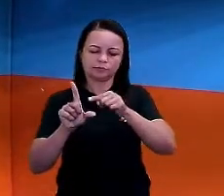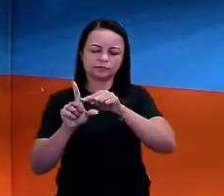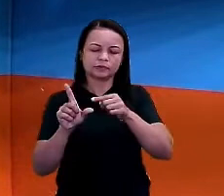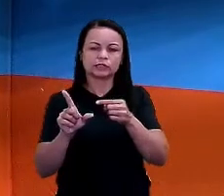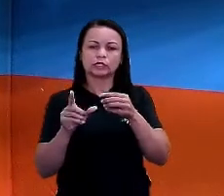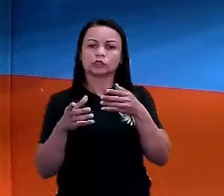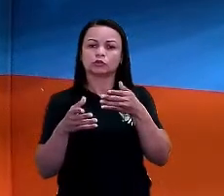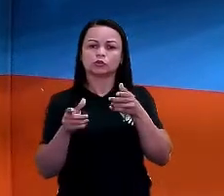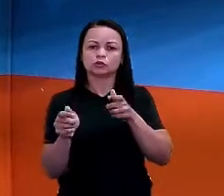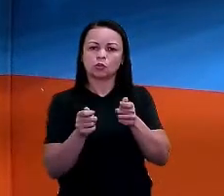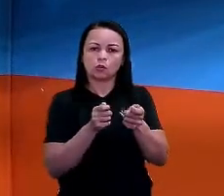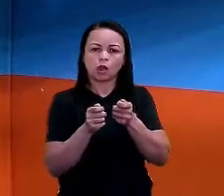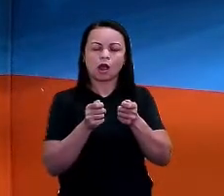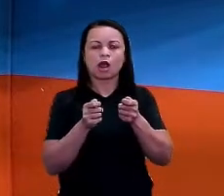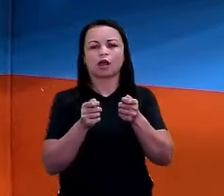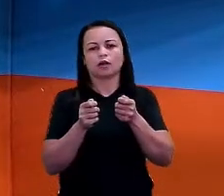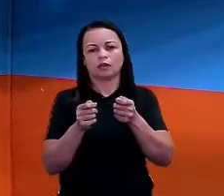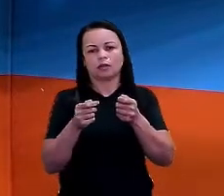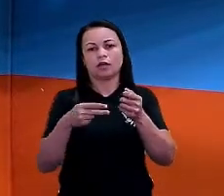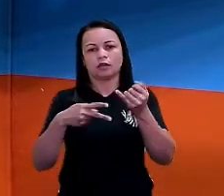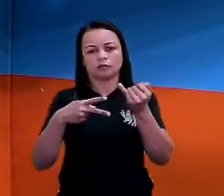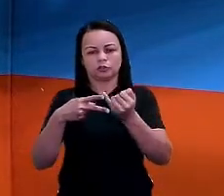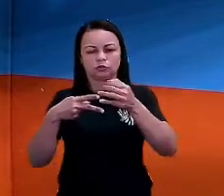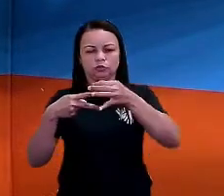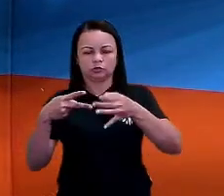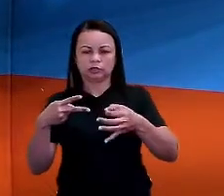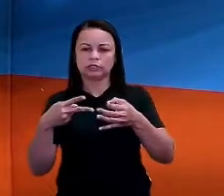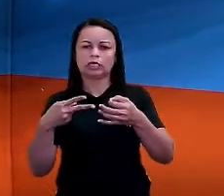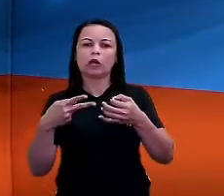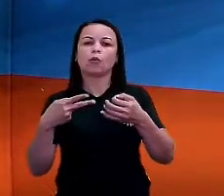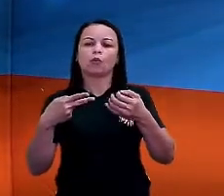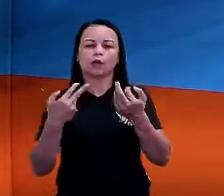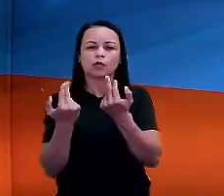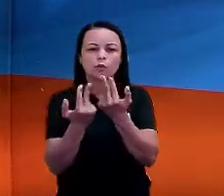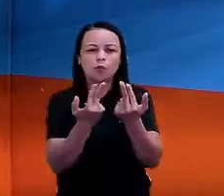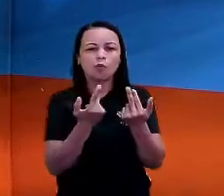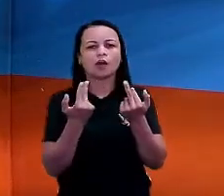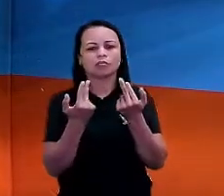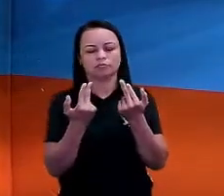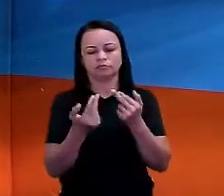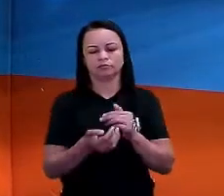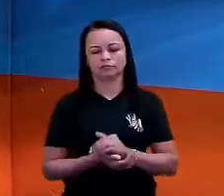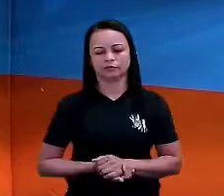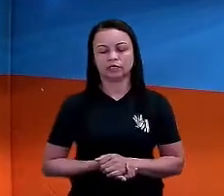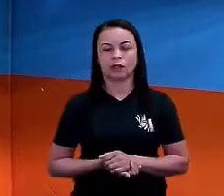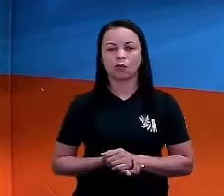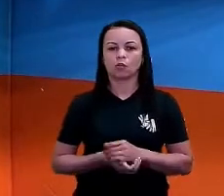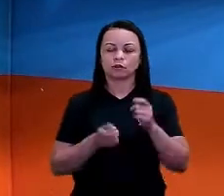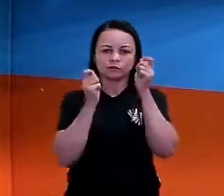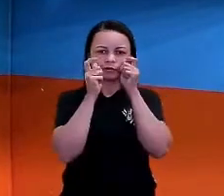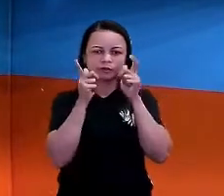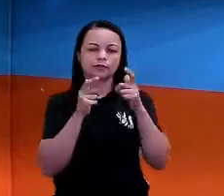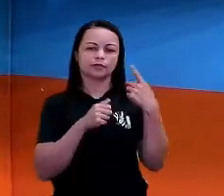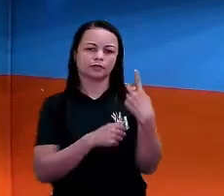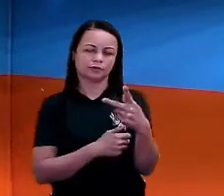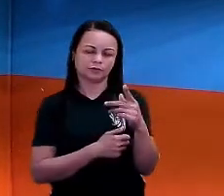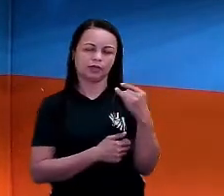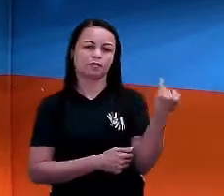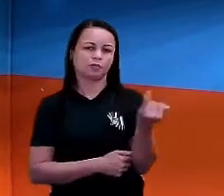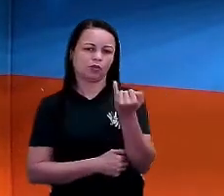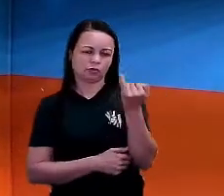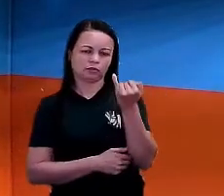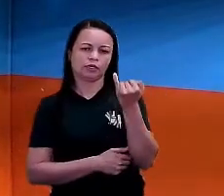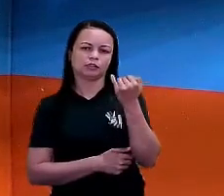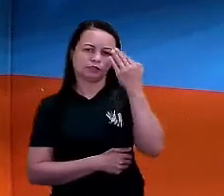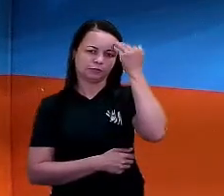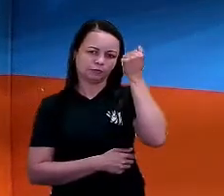regular, todos os ângulos internos são de mesma medida, tá? Então, se liga a isso aí, que é importante a gente